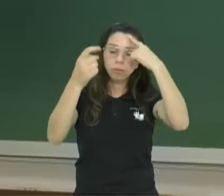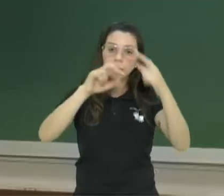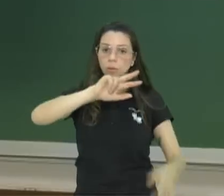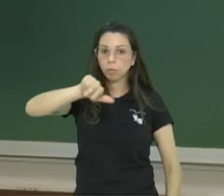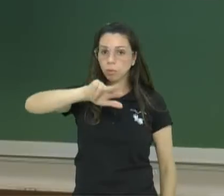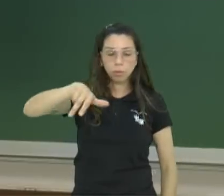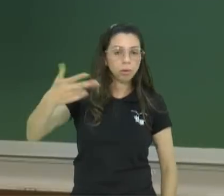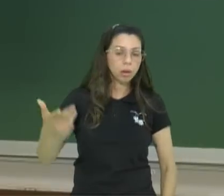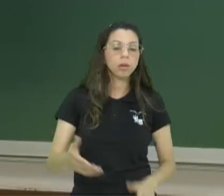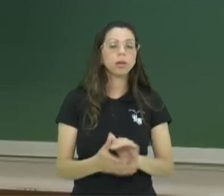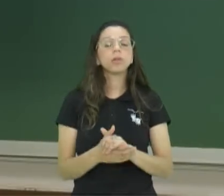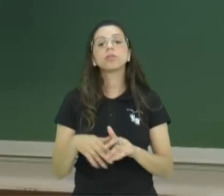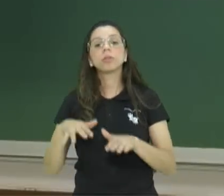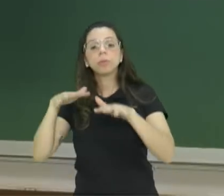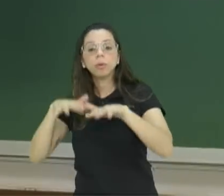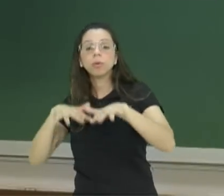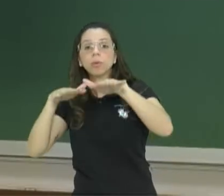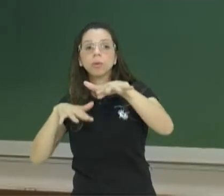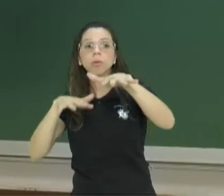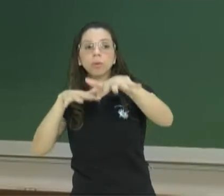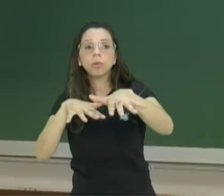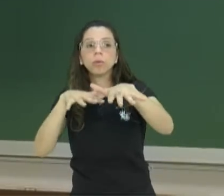em 1963,